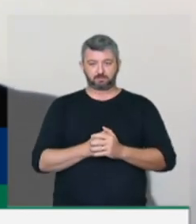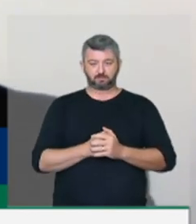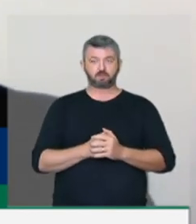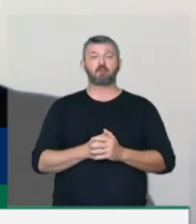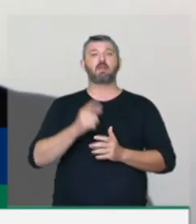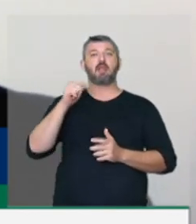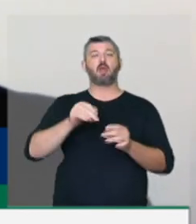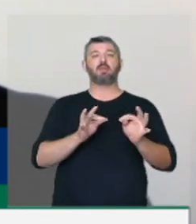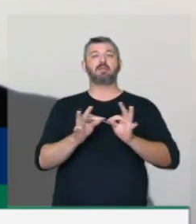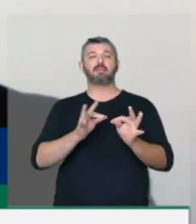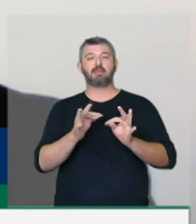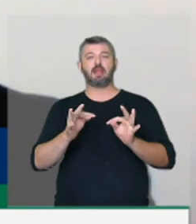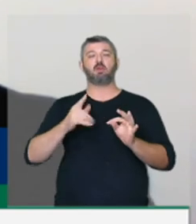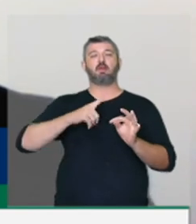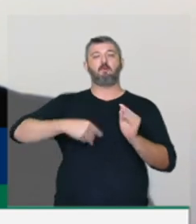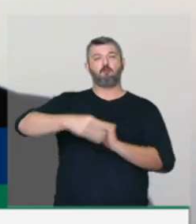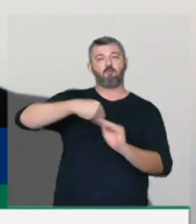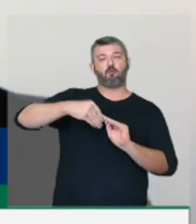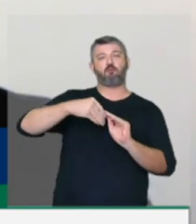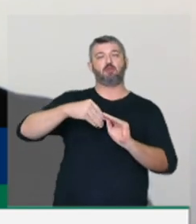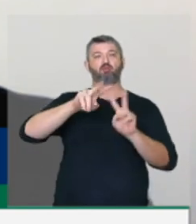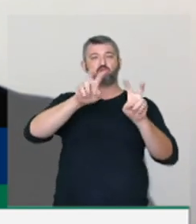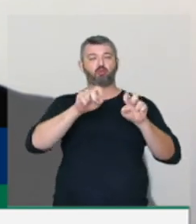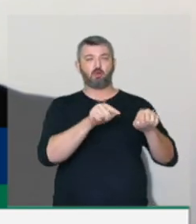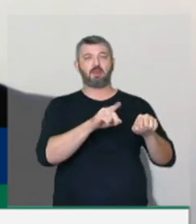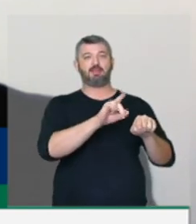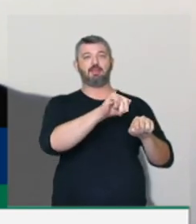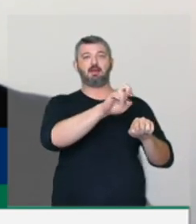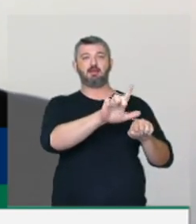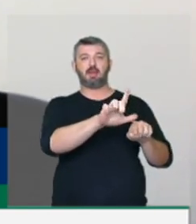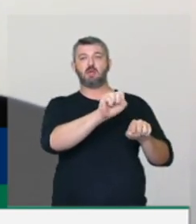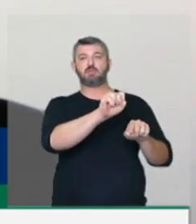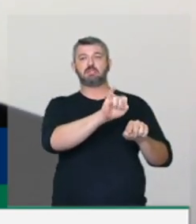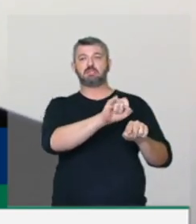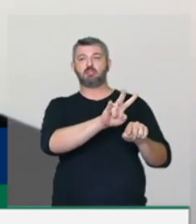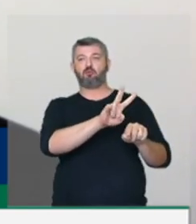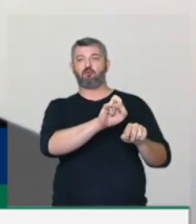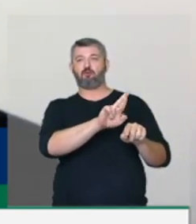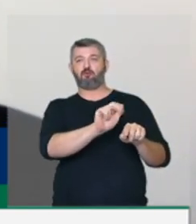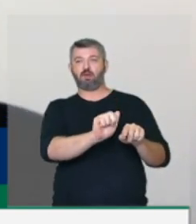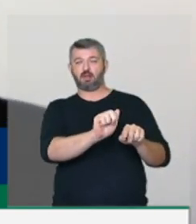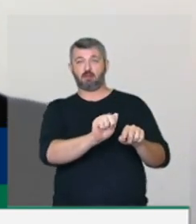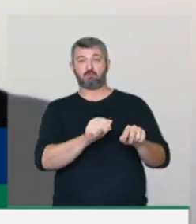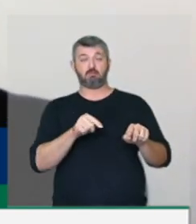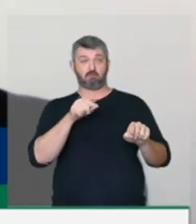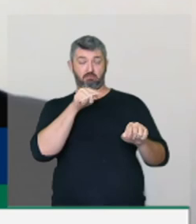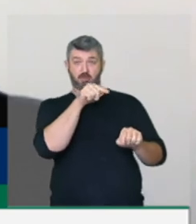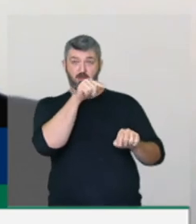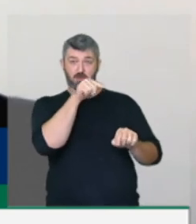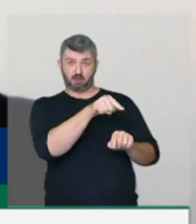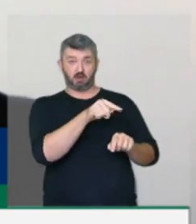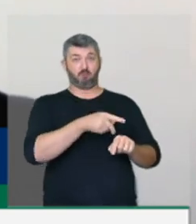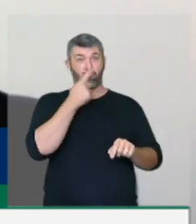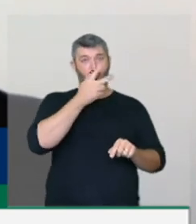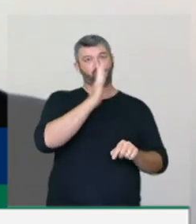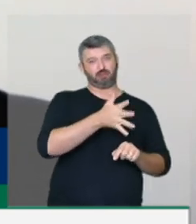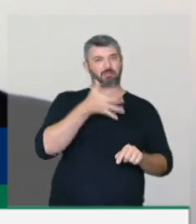prisão do deputado federal Daniel Silveira. Como já fica claro através das primeiras palavras do